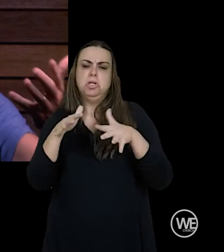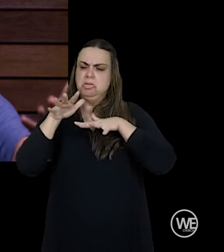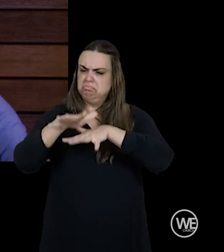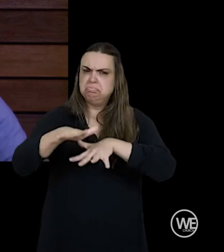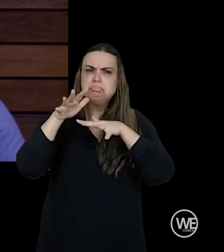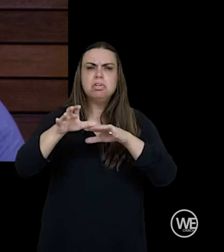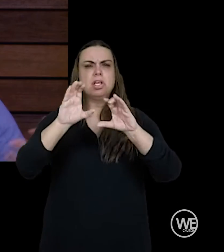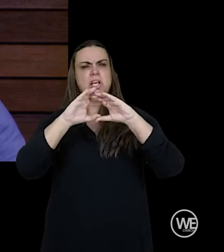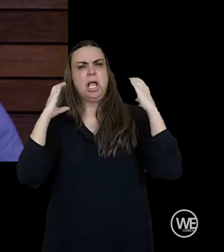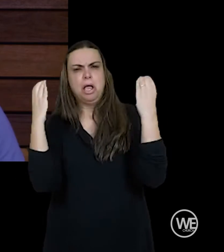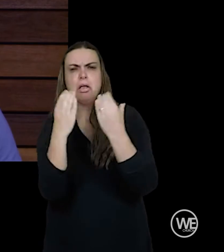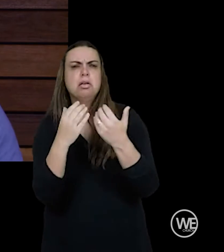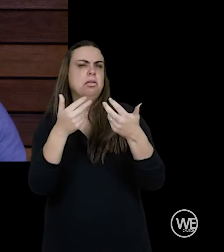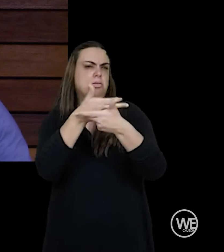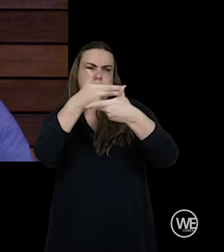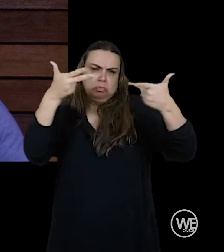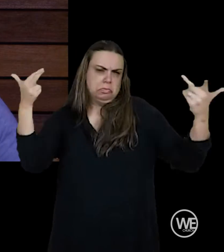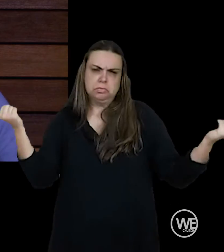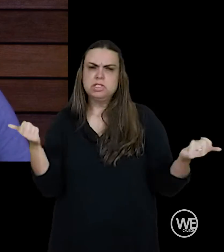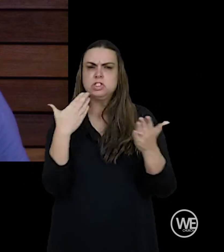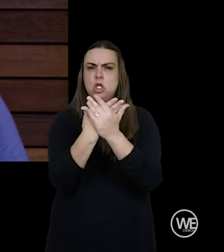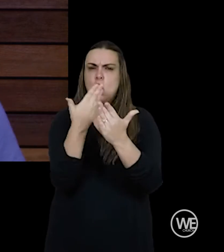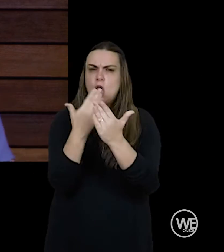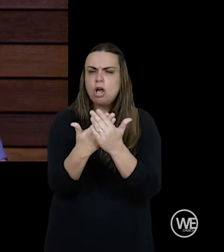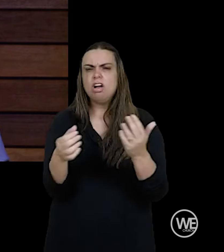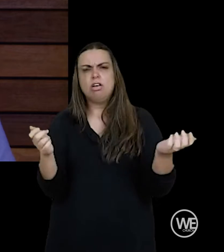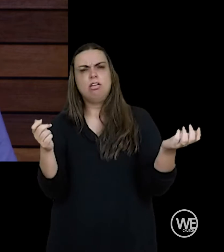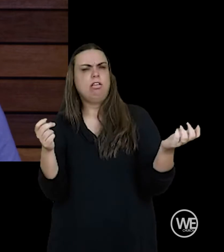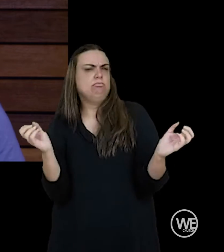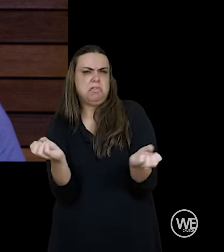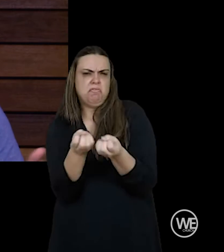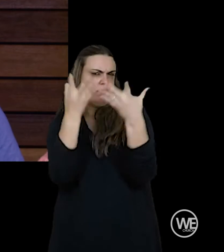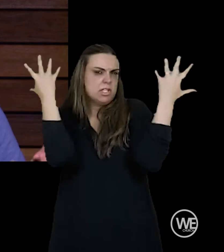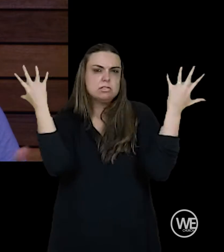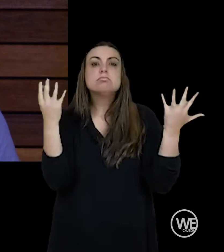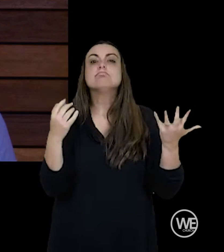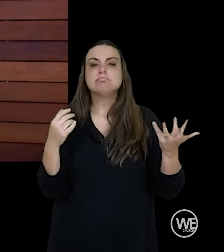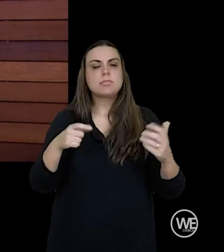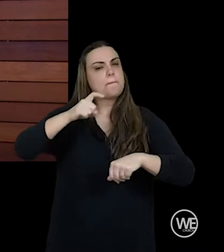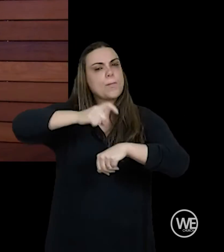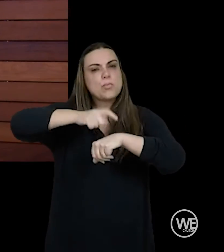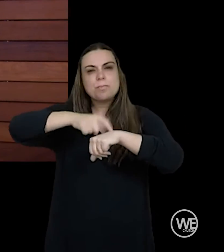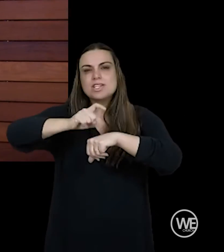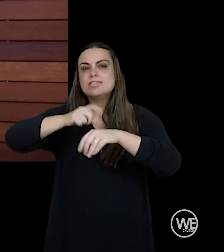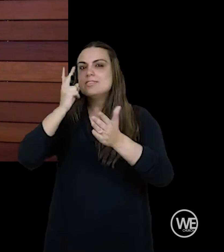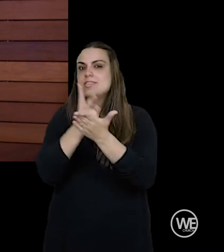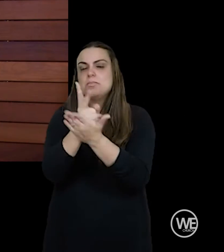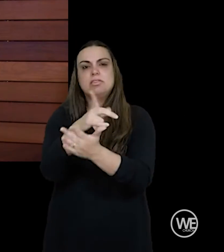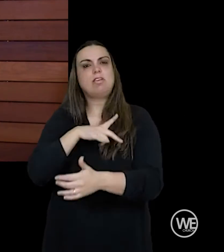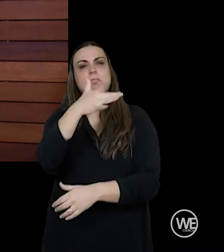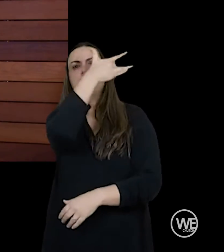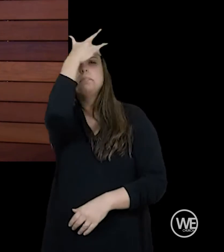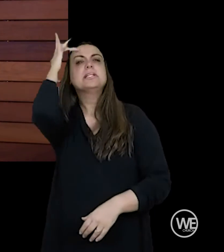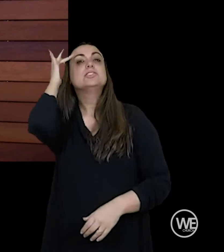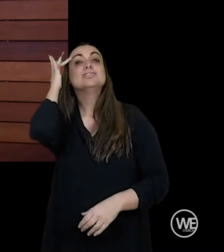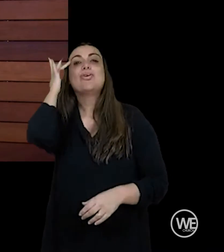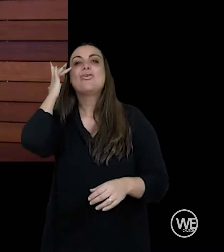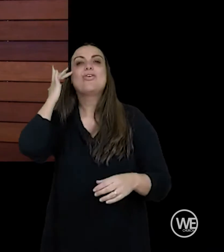passeatas, nas escolas, enfim, em eventos que por todo momento acontecem.